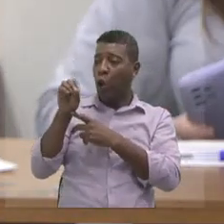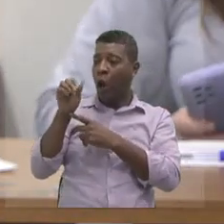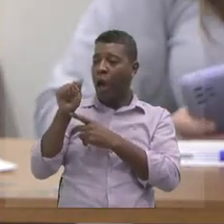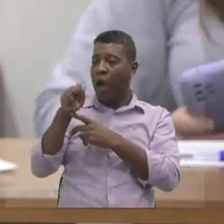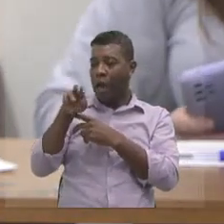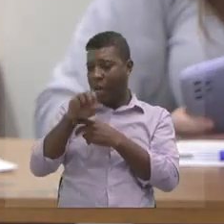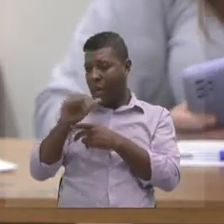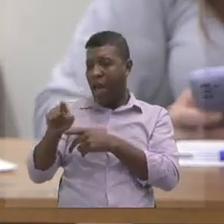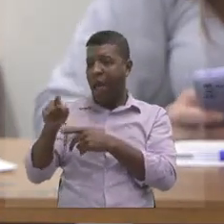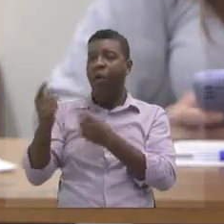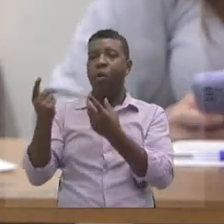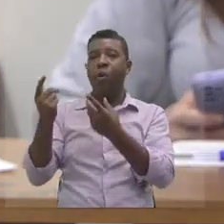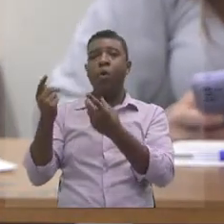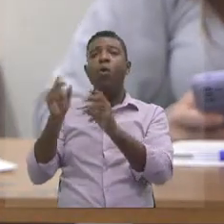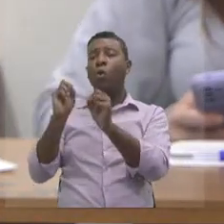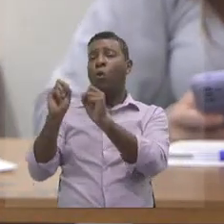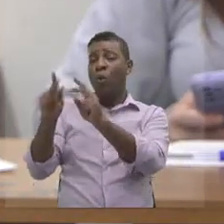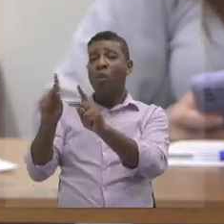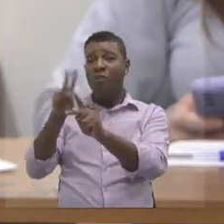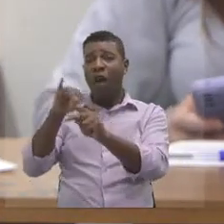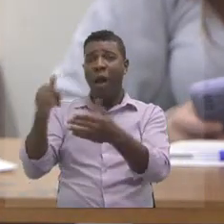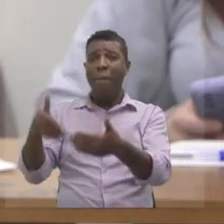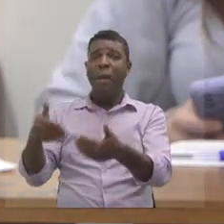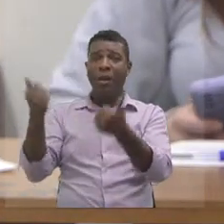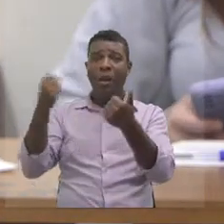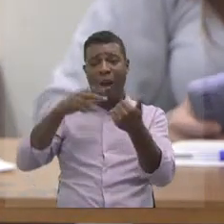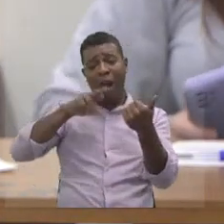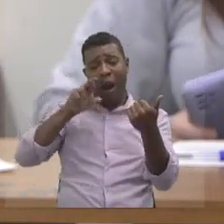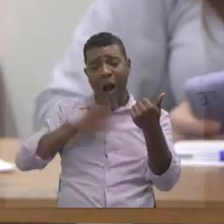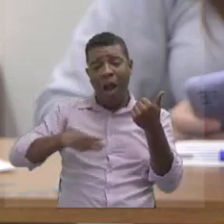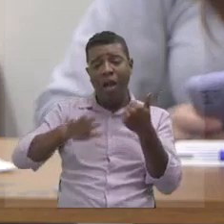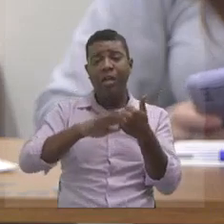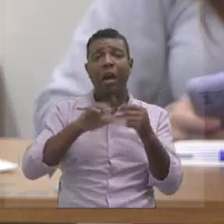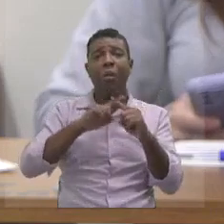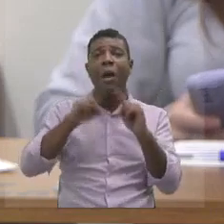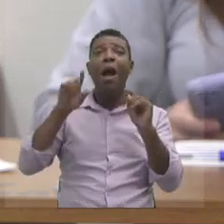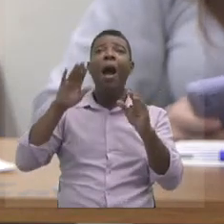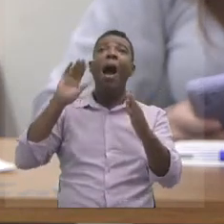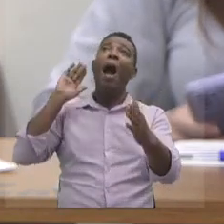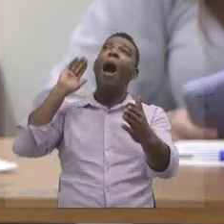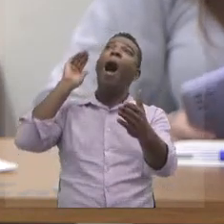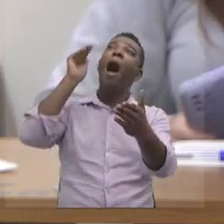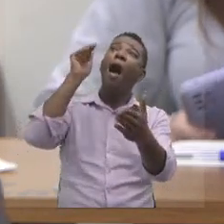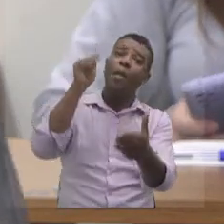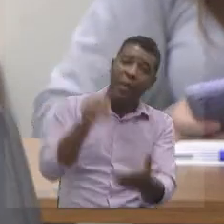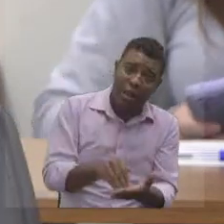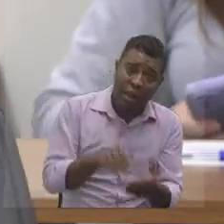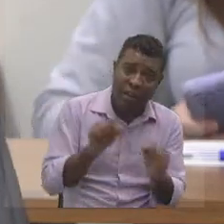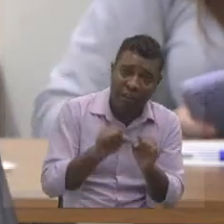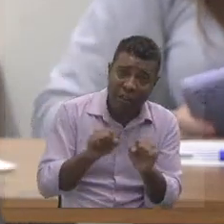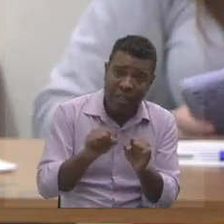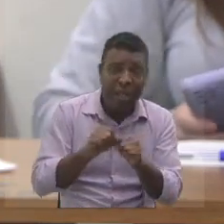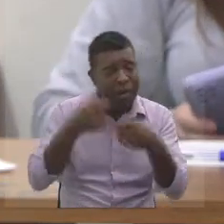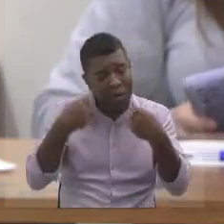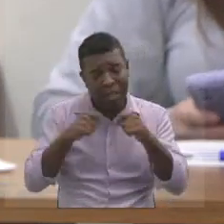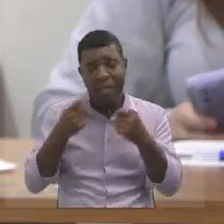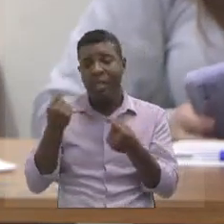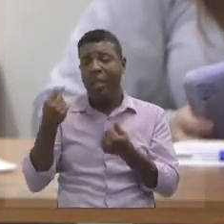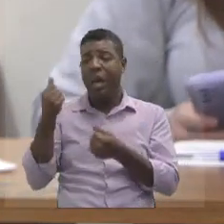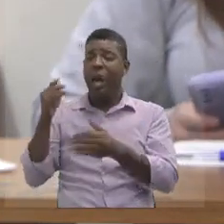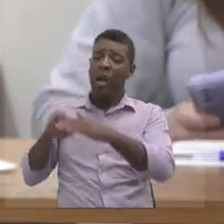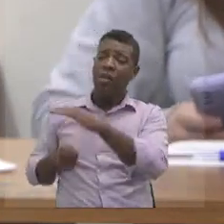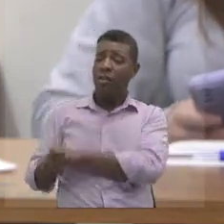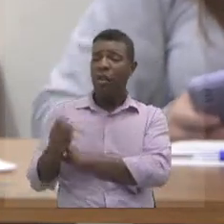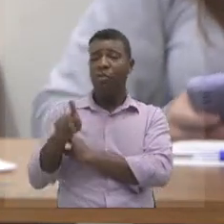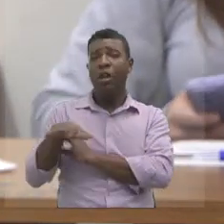a nossa região Mas até que isso seja efetivado nós precisamos de investimentos Nesta parte por isso eu solicito